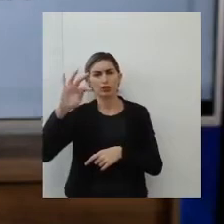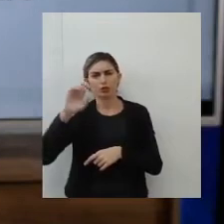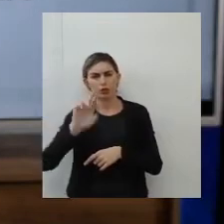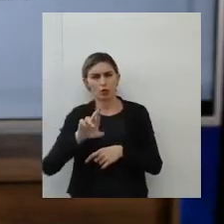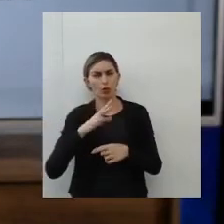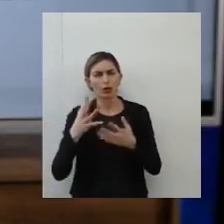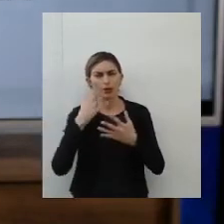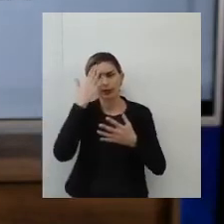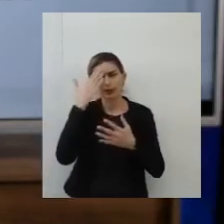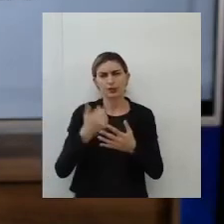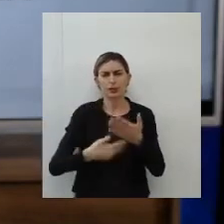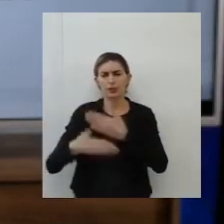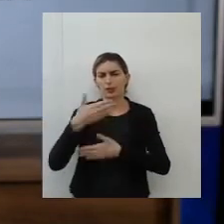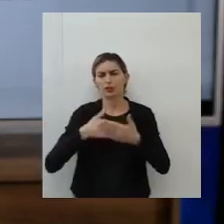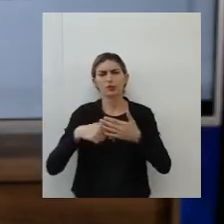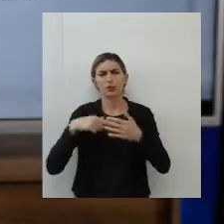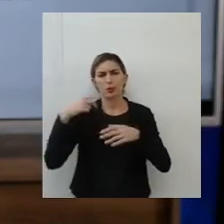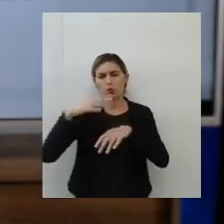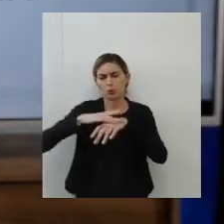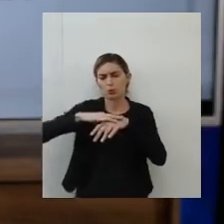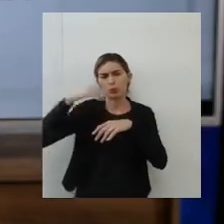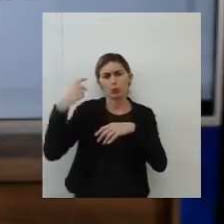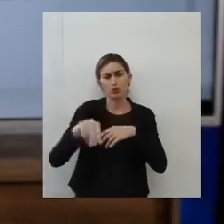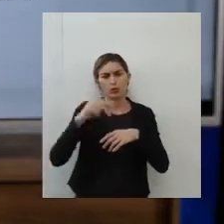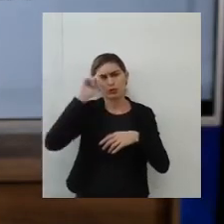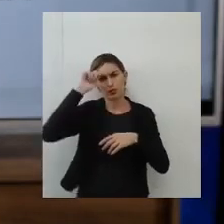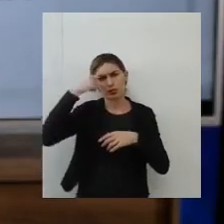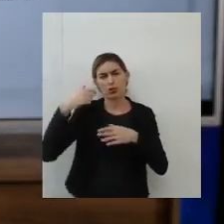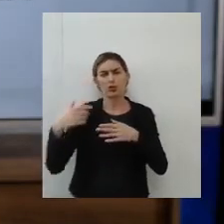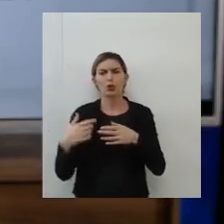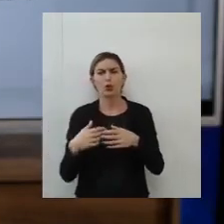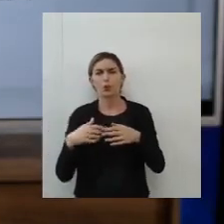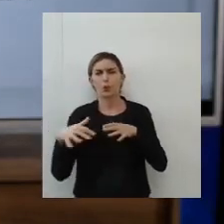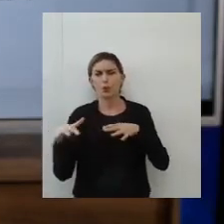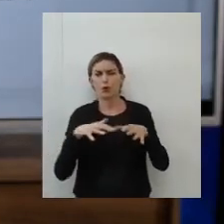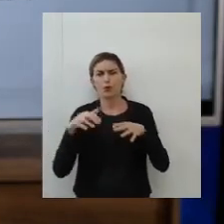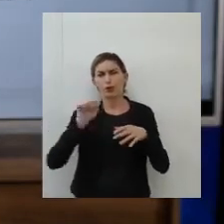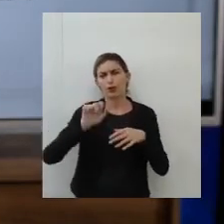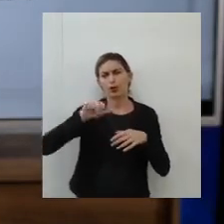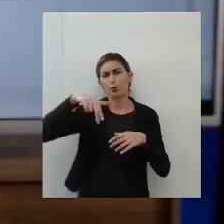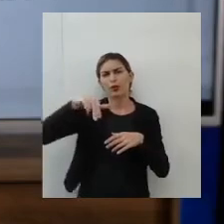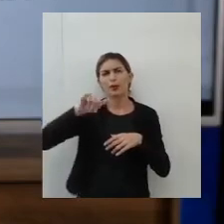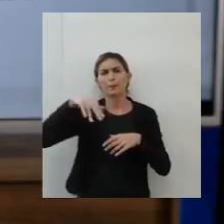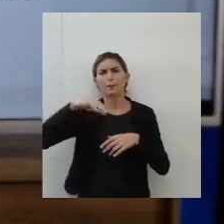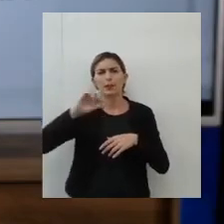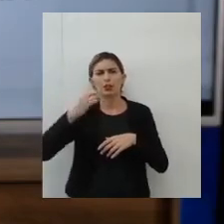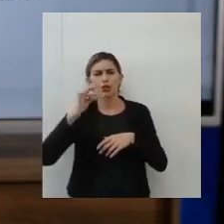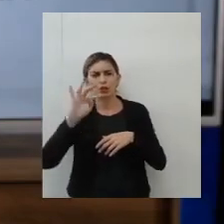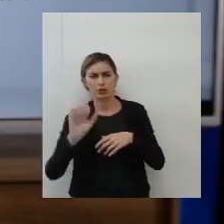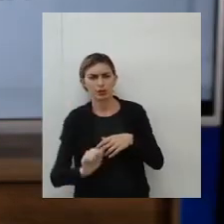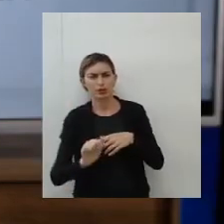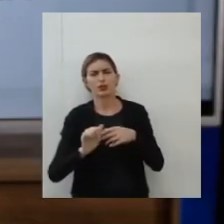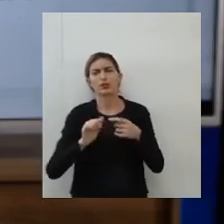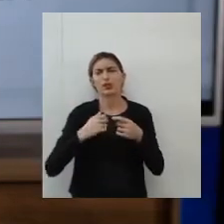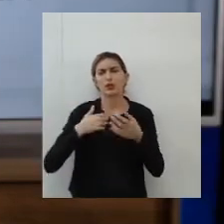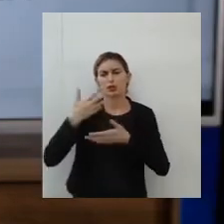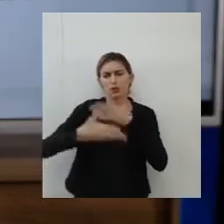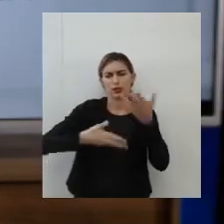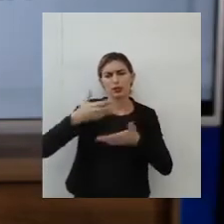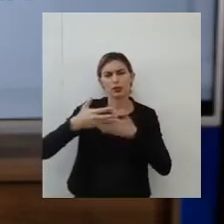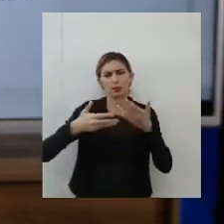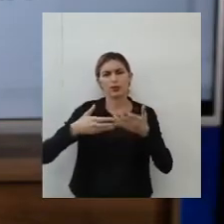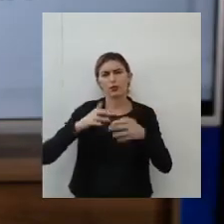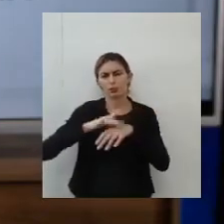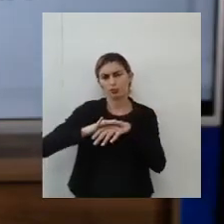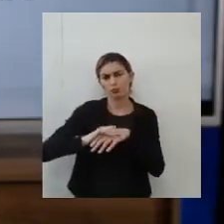se existe relação entre a peste negra e os movimentos alquimistas e renascentistas devido à pesquisa e tratamento da